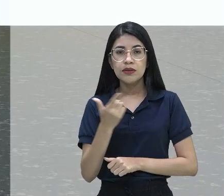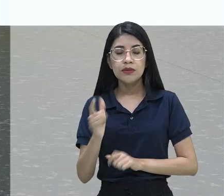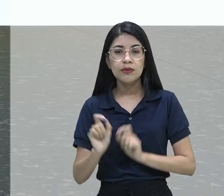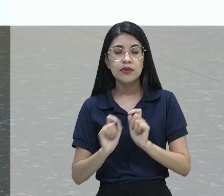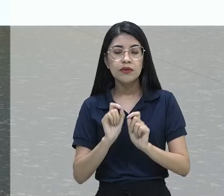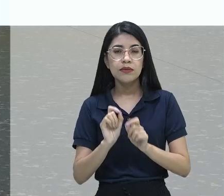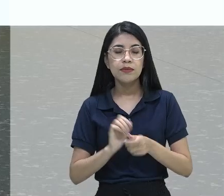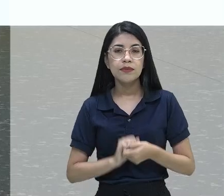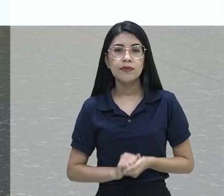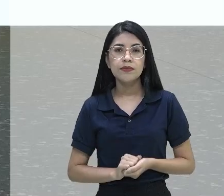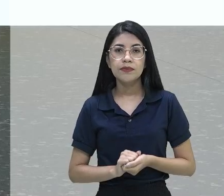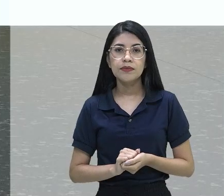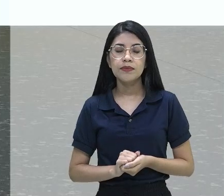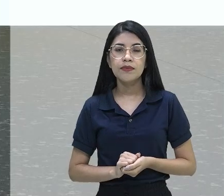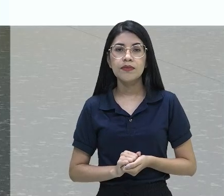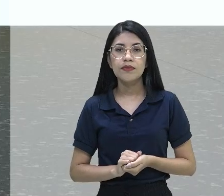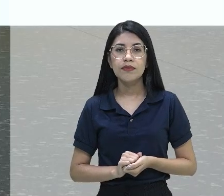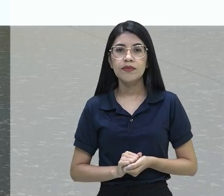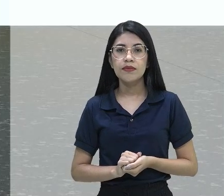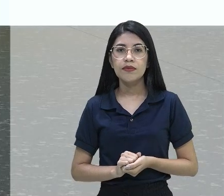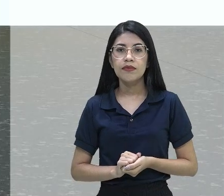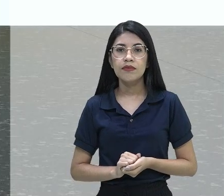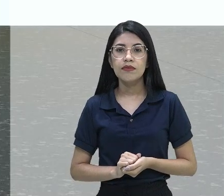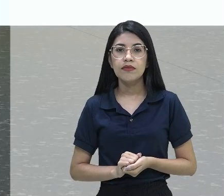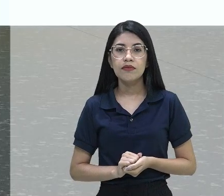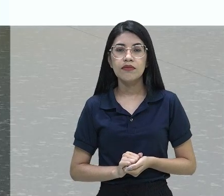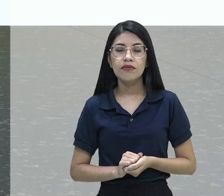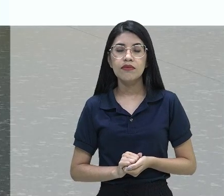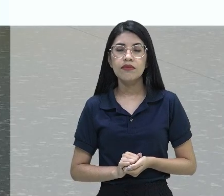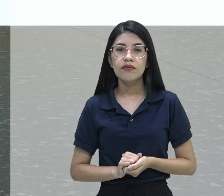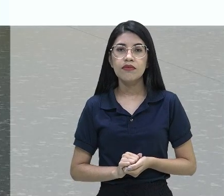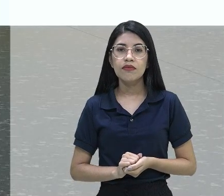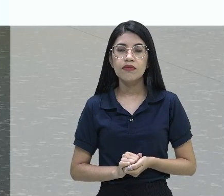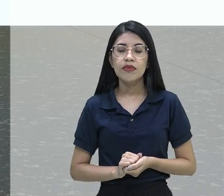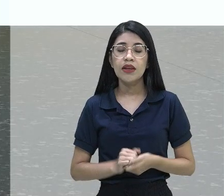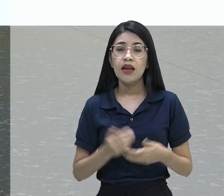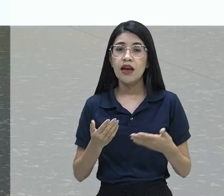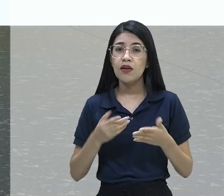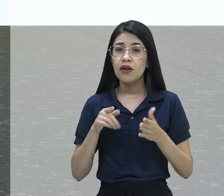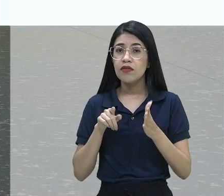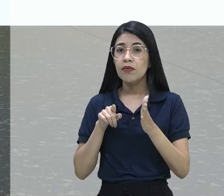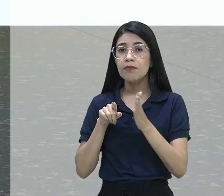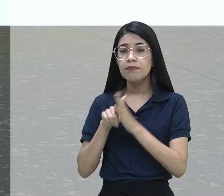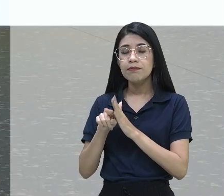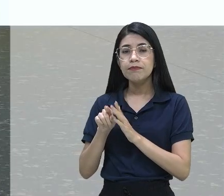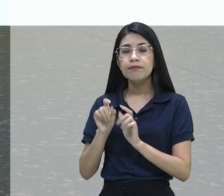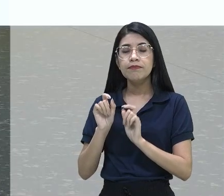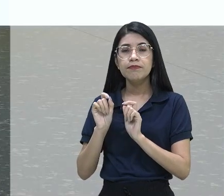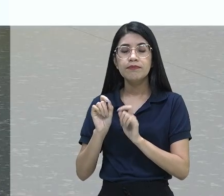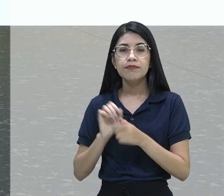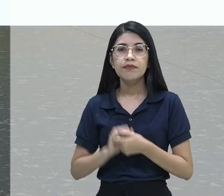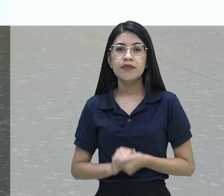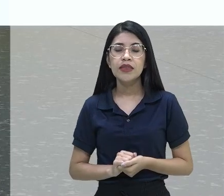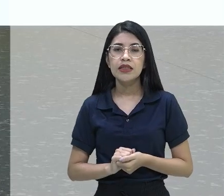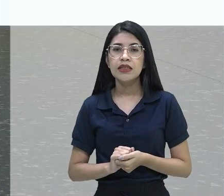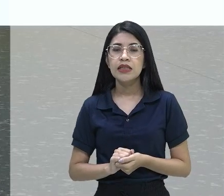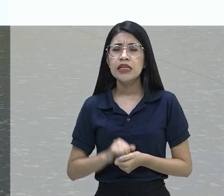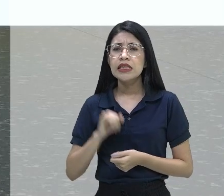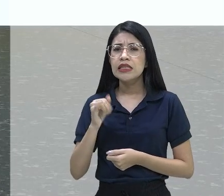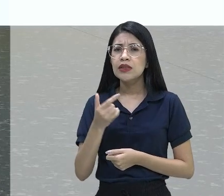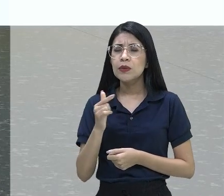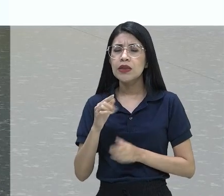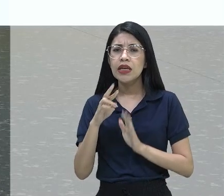vocês. Qual é a análise mesmo, professora? Vou perguntar agora para o senhor, professor Paulo. E se não houver